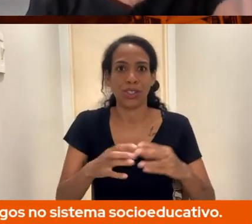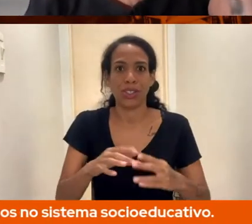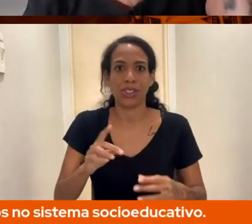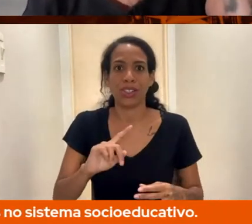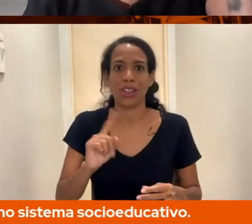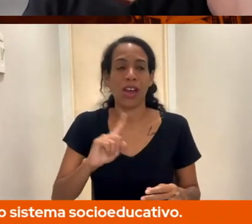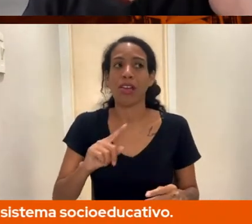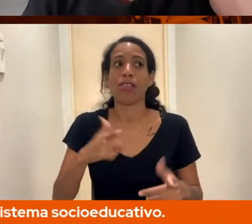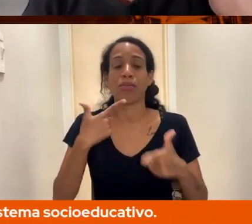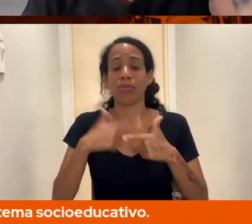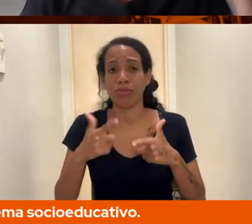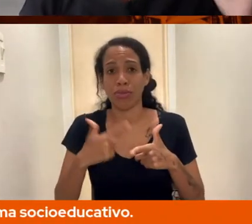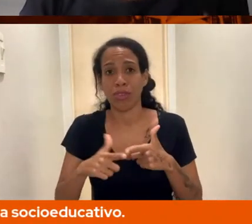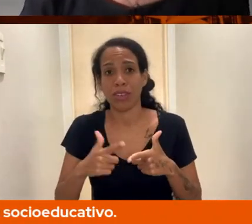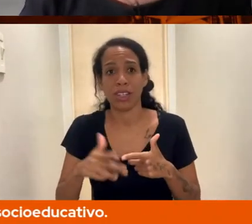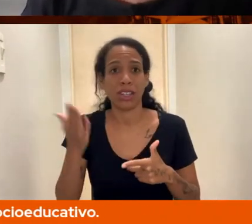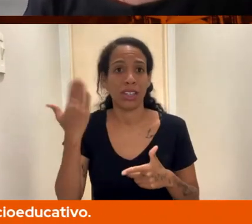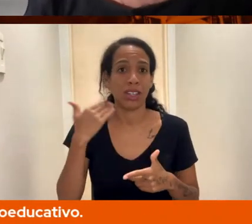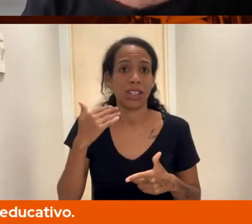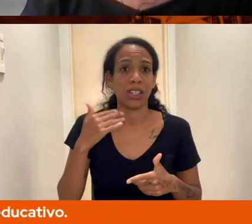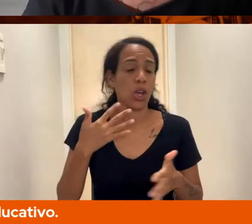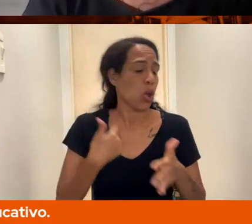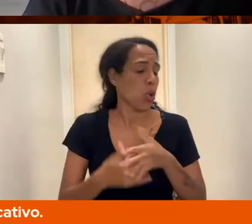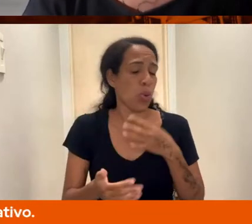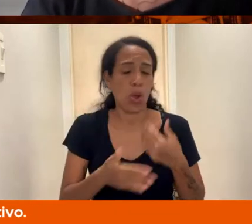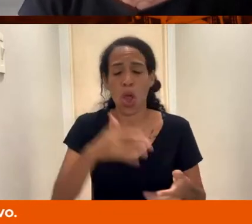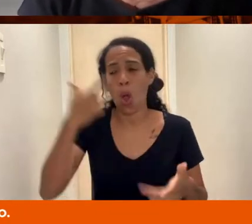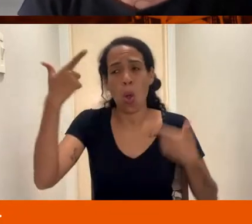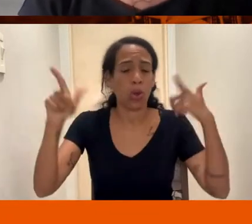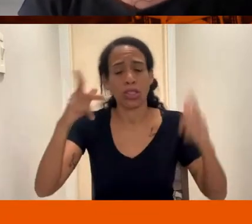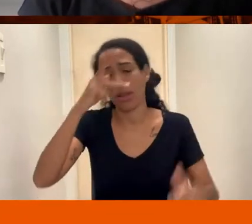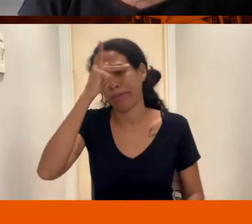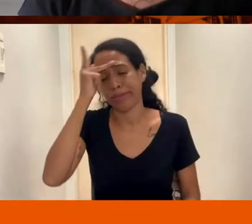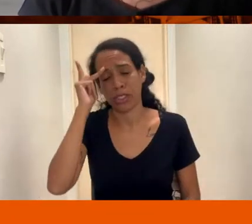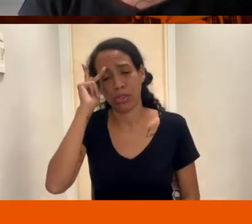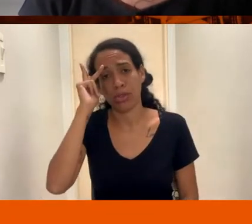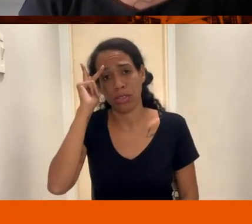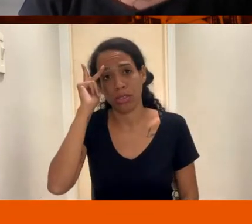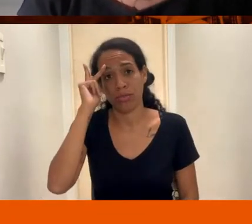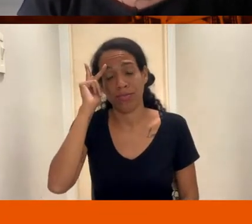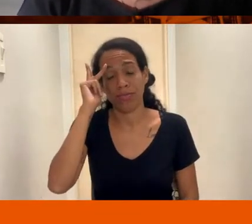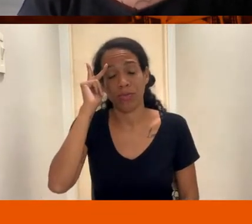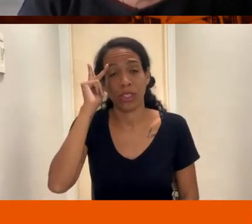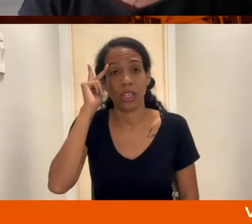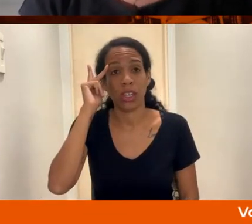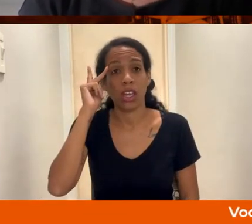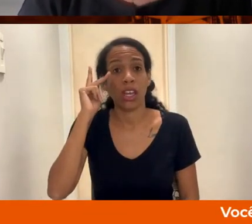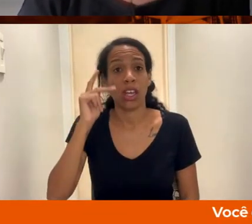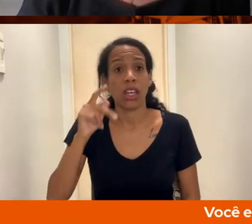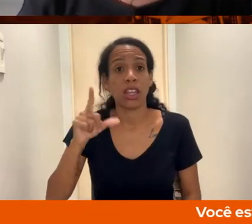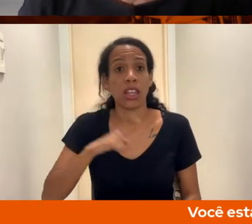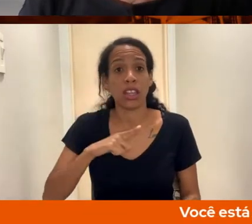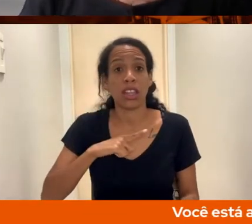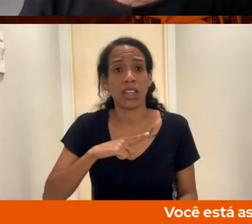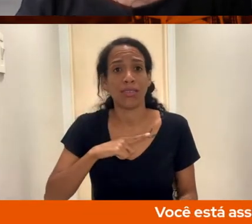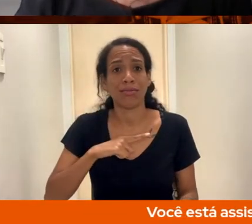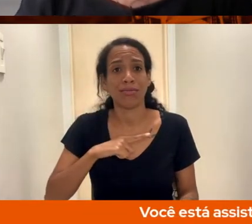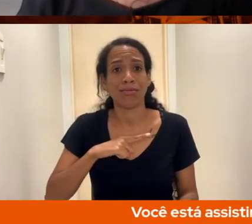nossa sociedade quanto qualquer outra pessoa. E a privação de